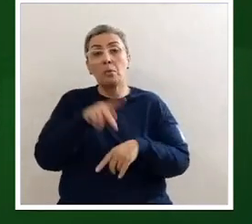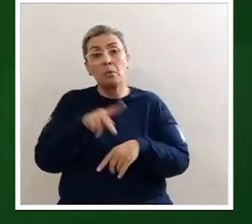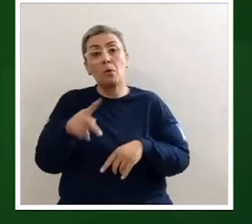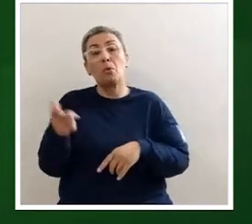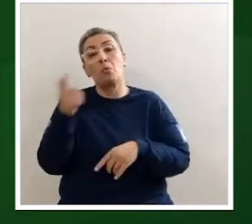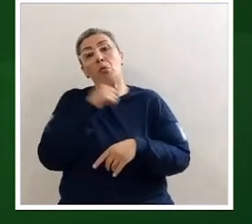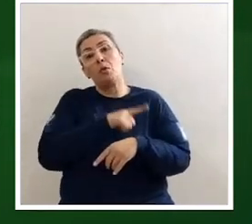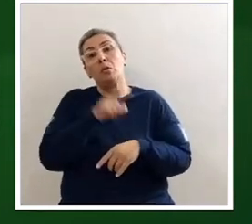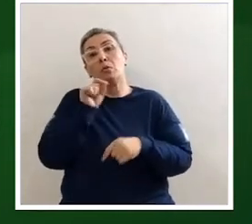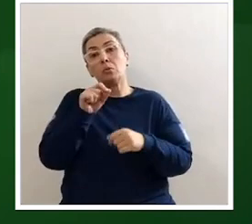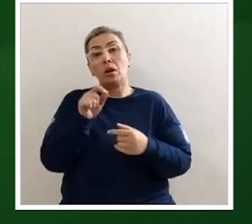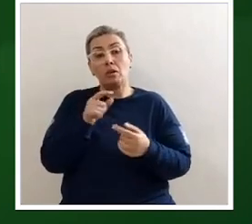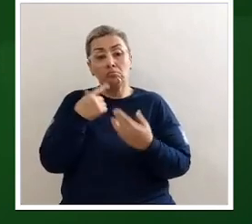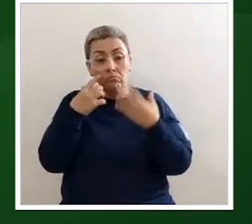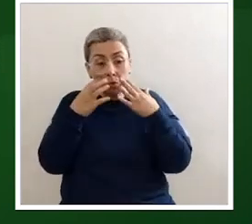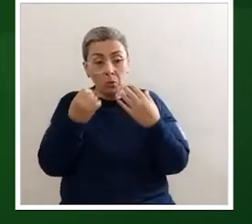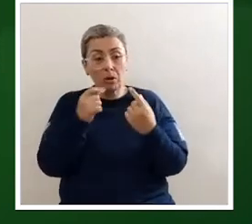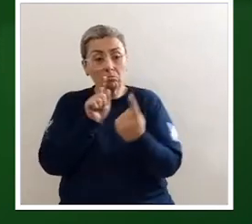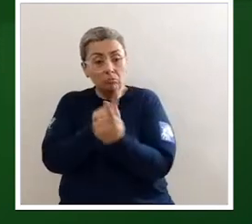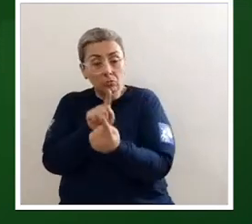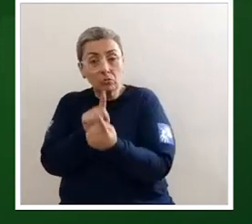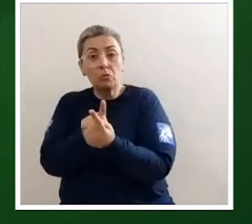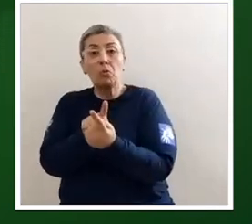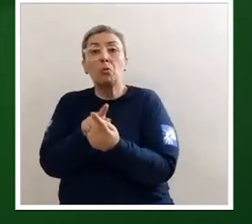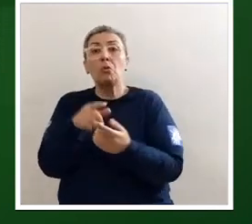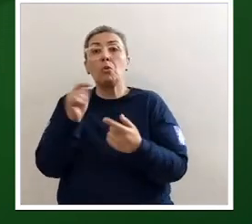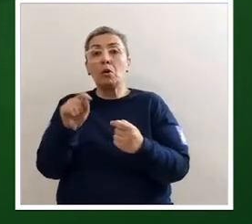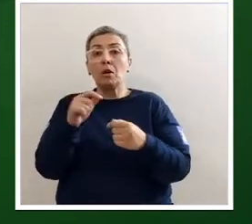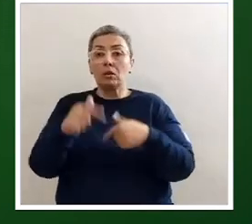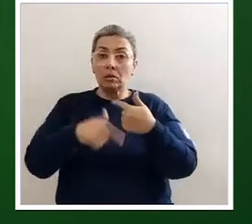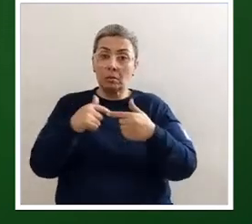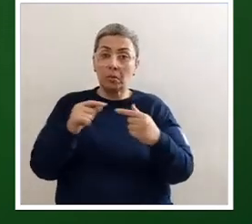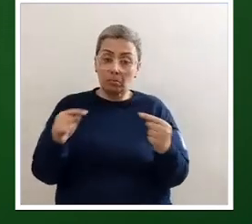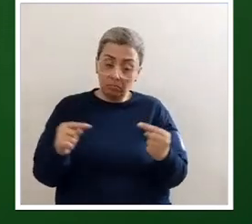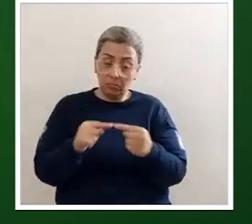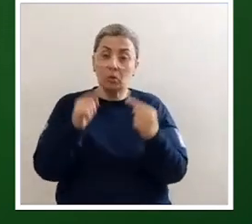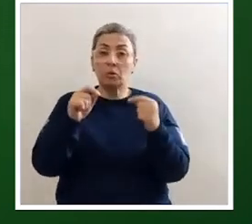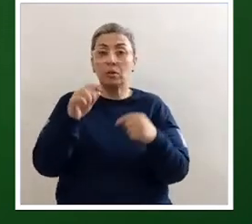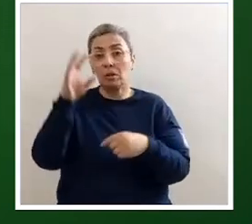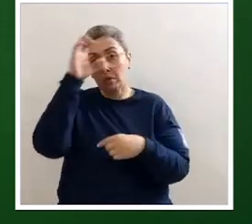consiga dar atenção e fazer o trabalho ideal para que o nosso aluno aprenda